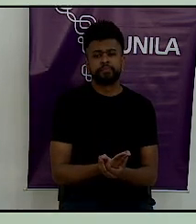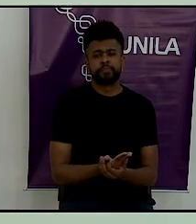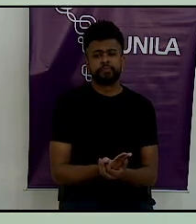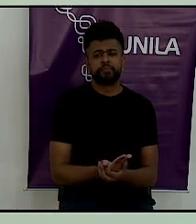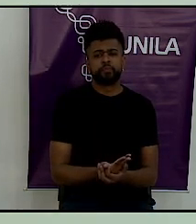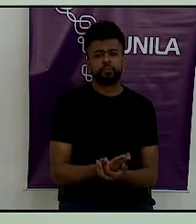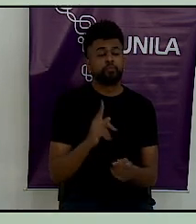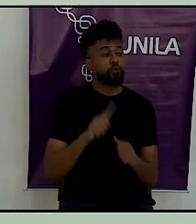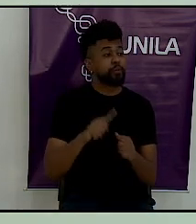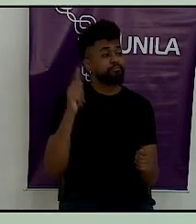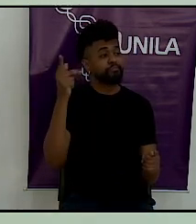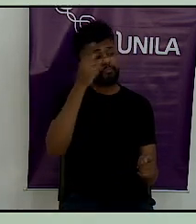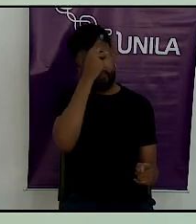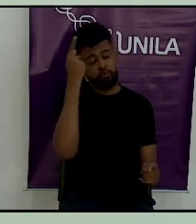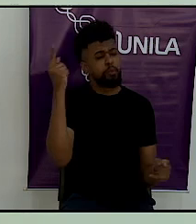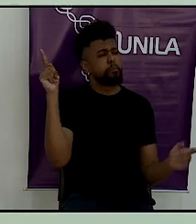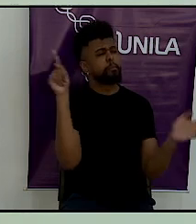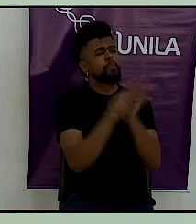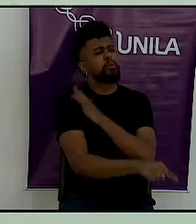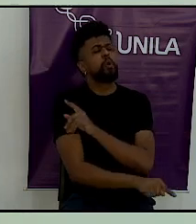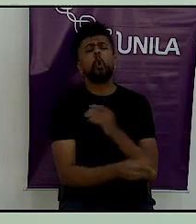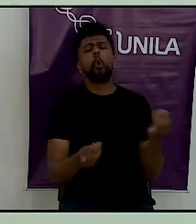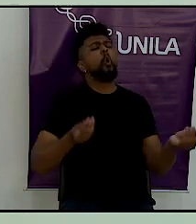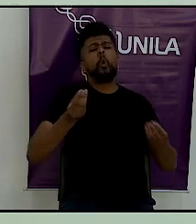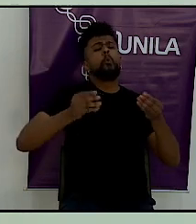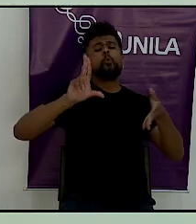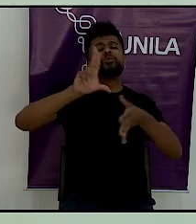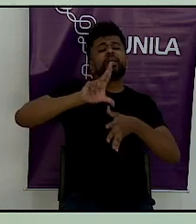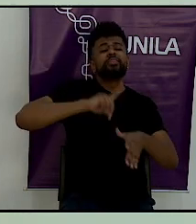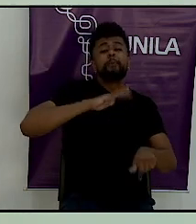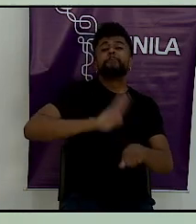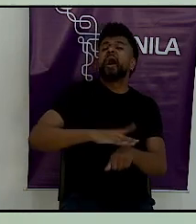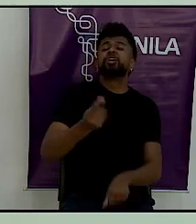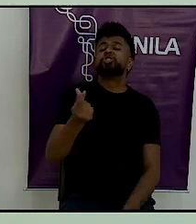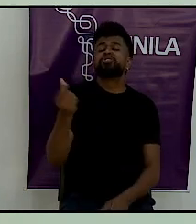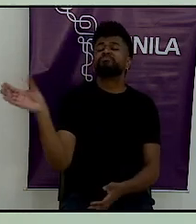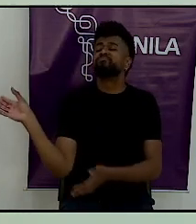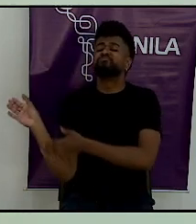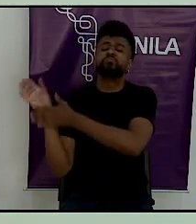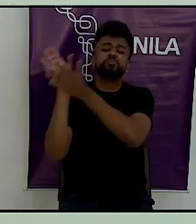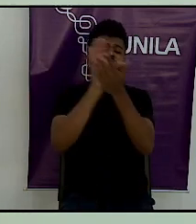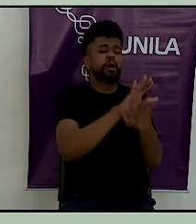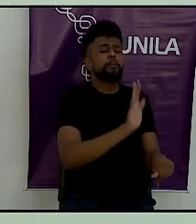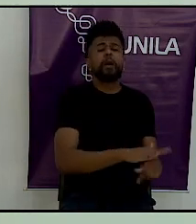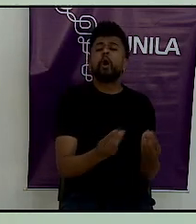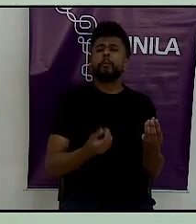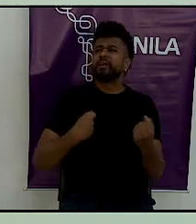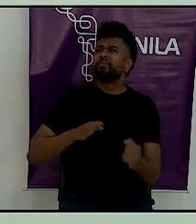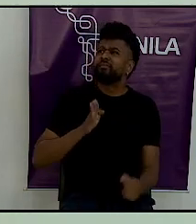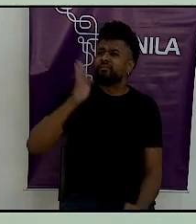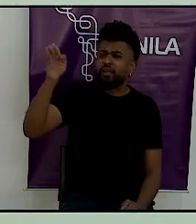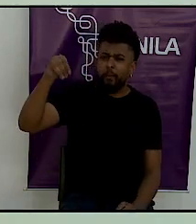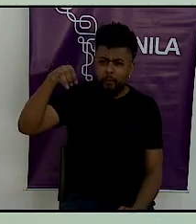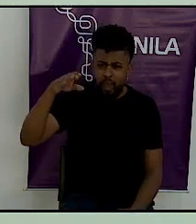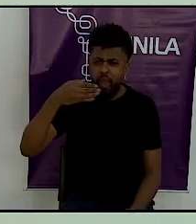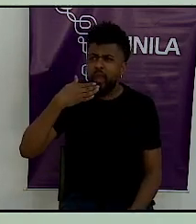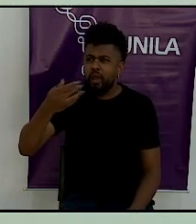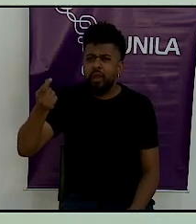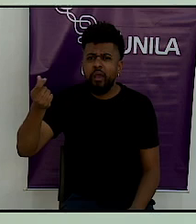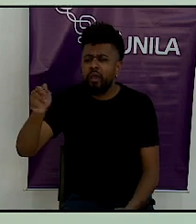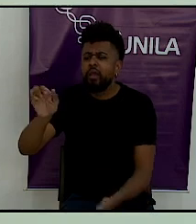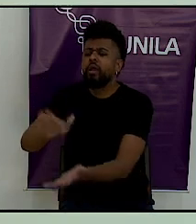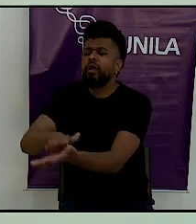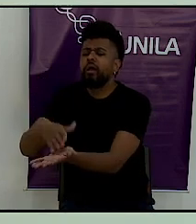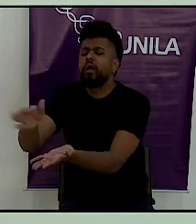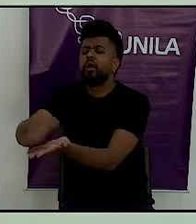a pergunta que a gente tem sempre é, como é que a UNILA faz para ter mais recursos, né? É ir lá no MEC, pedir dinheiro, é botar no balcão